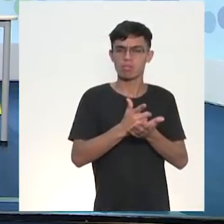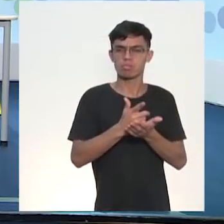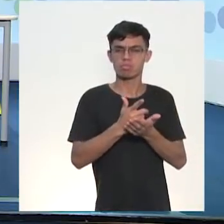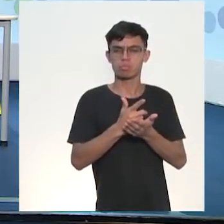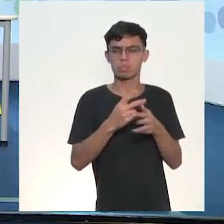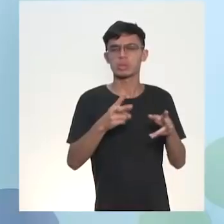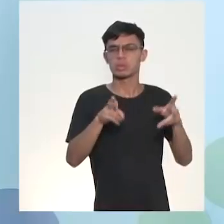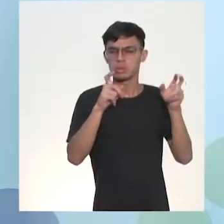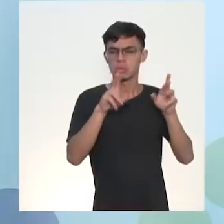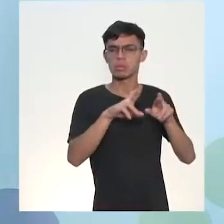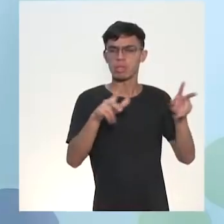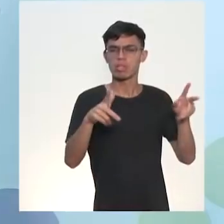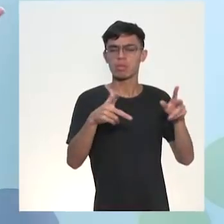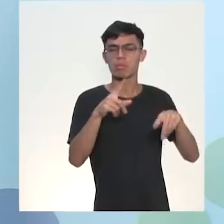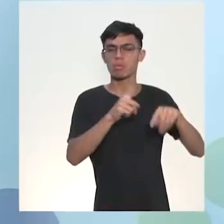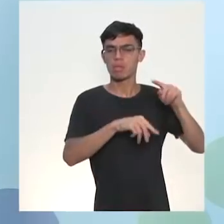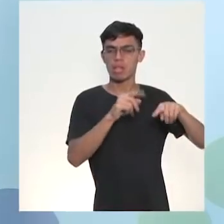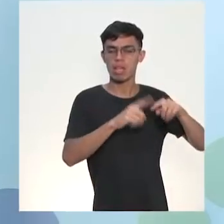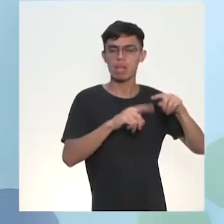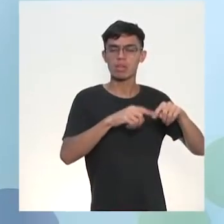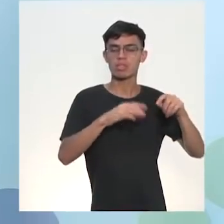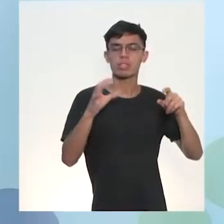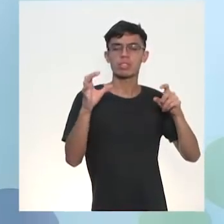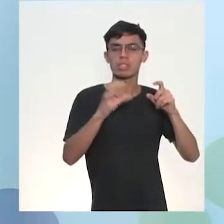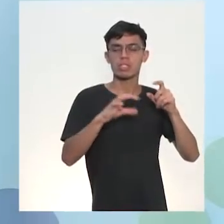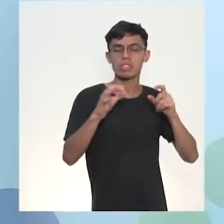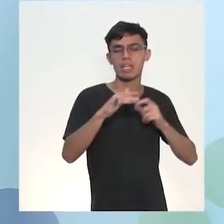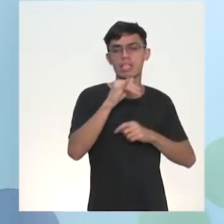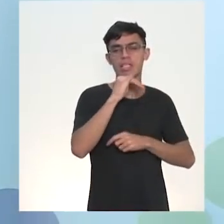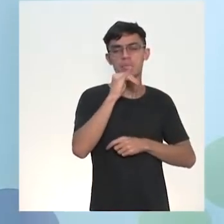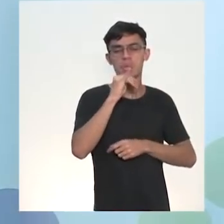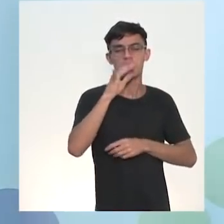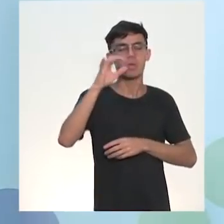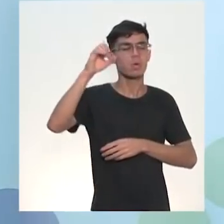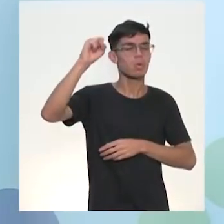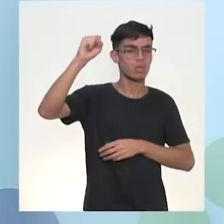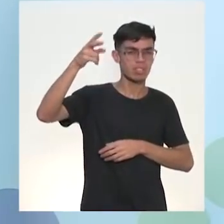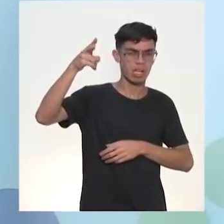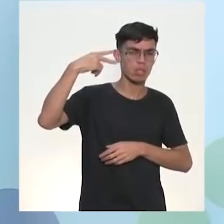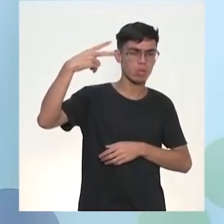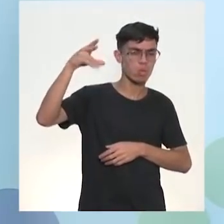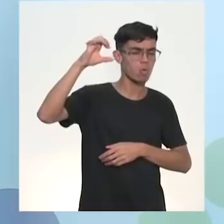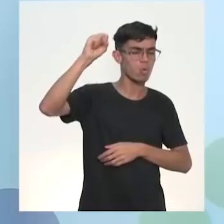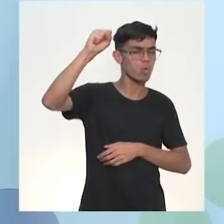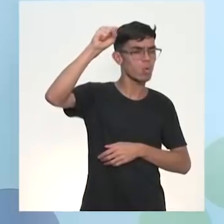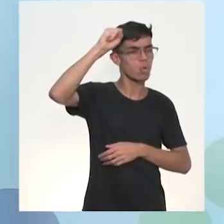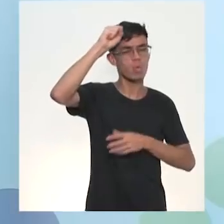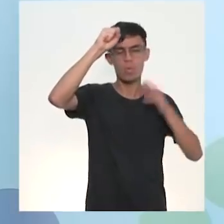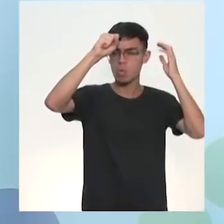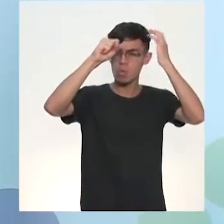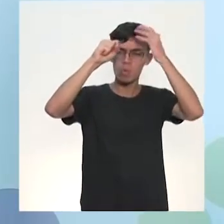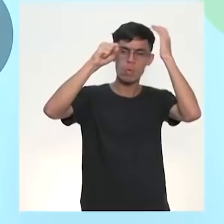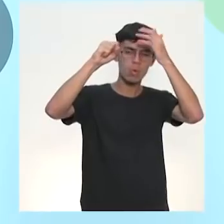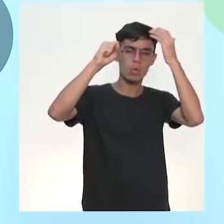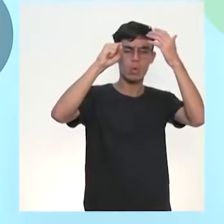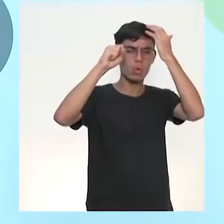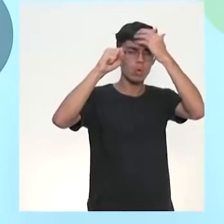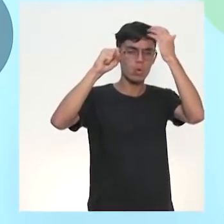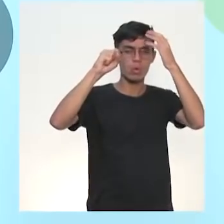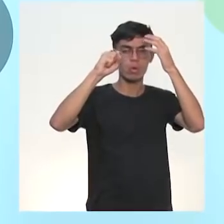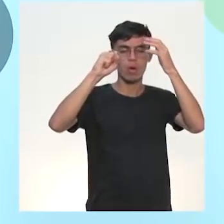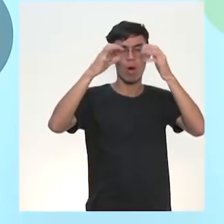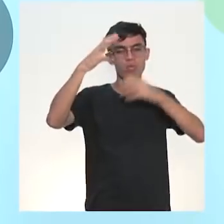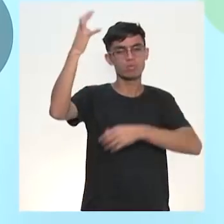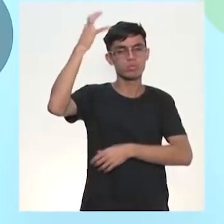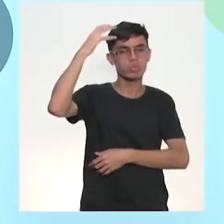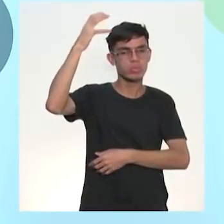aparelhos que aquecem, né, secadora, chuveiro, geladeira, são os que consomem mais energia, né? O aquece, ela está falando na parte